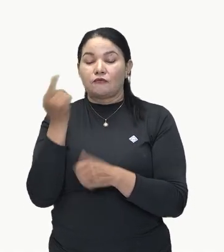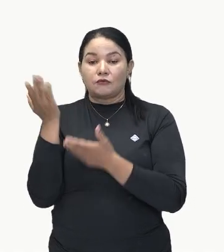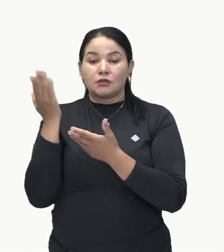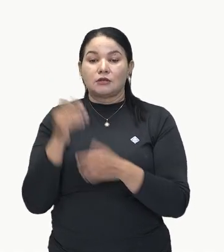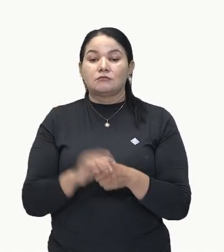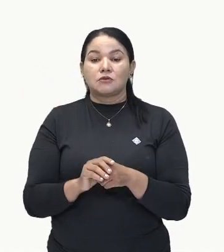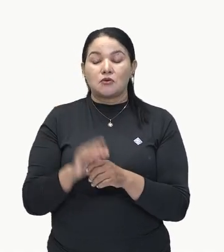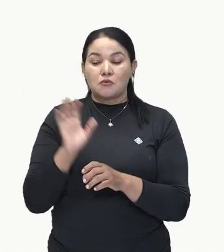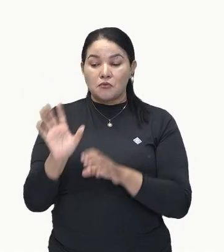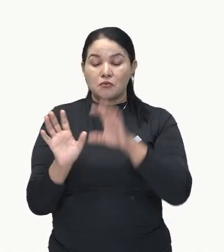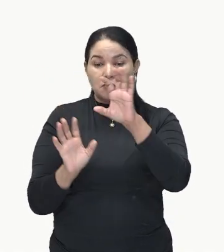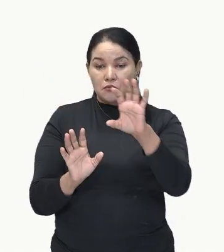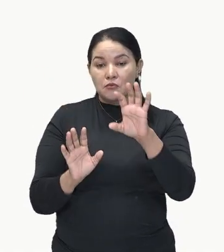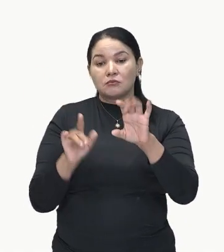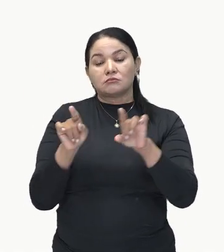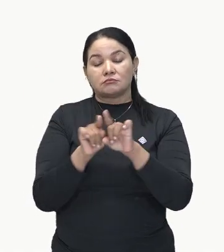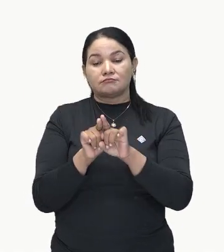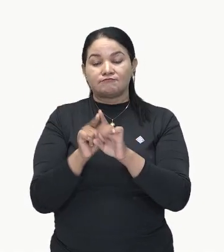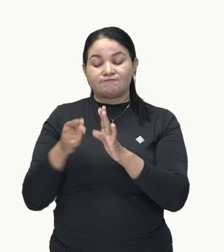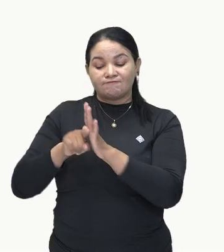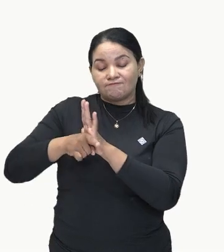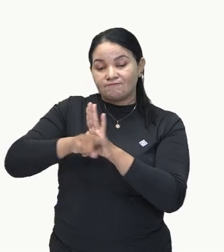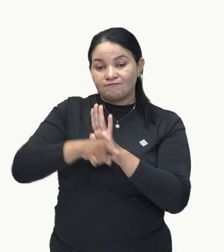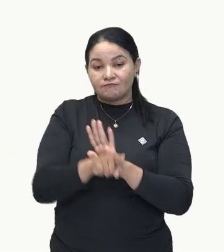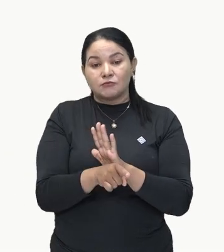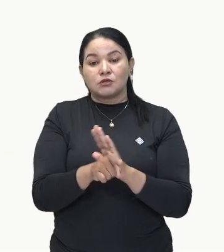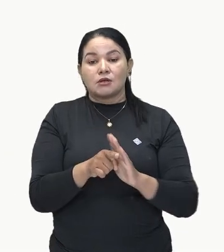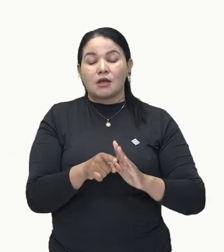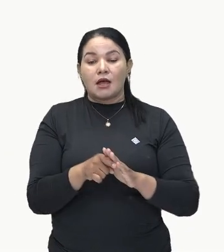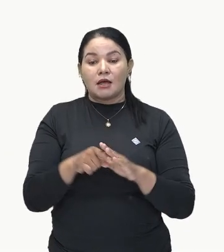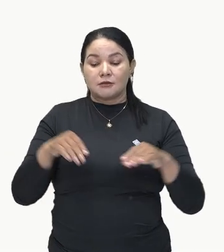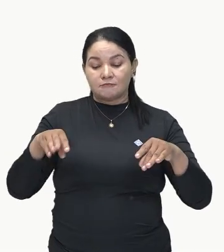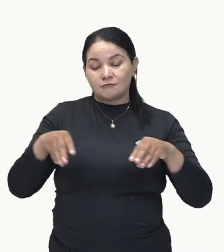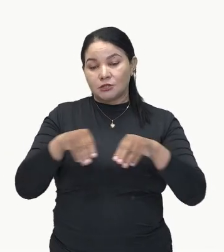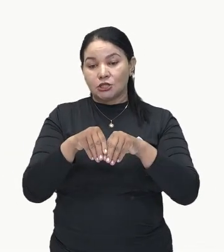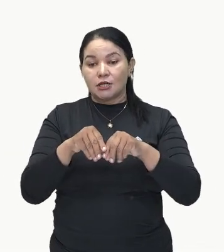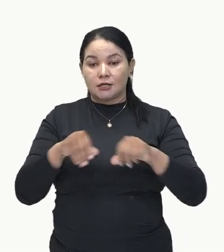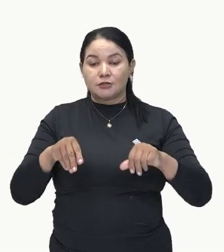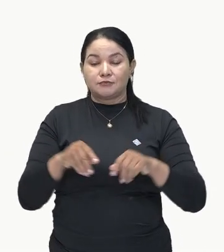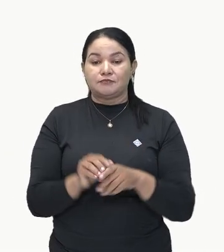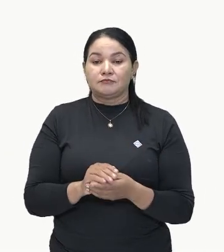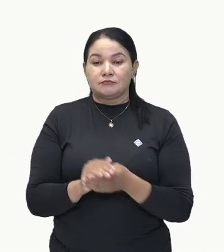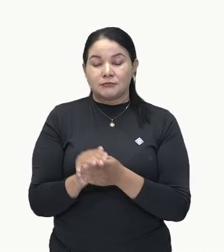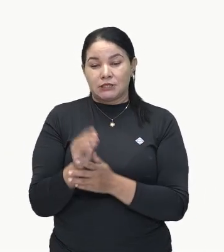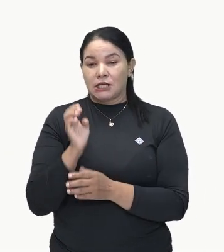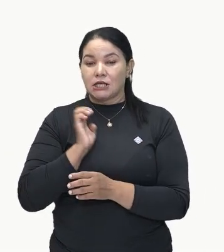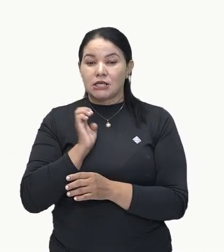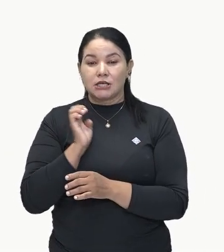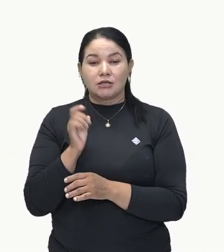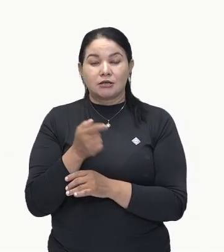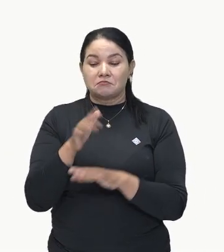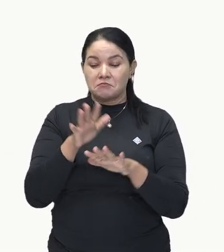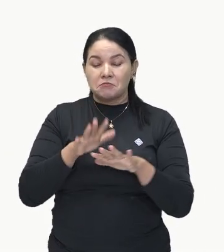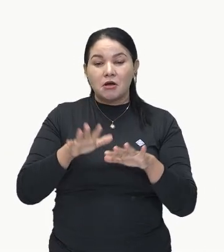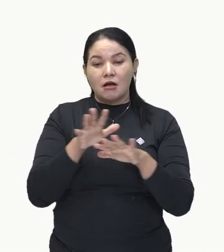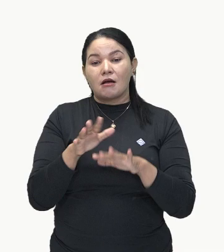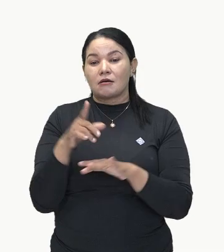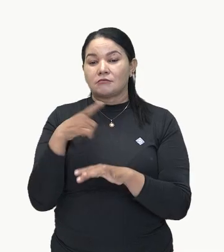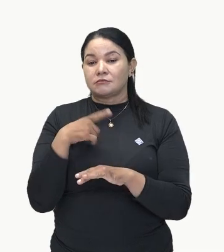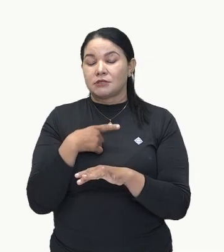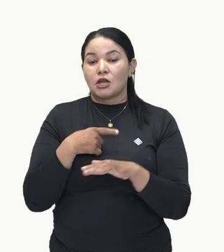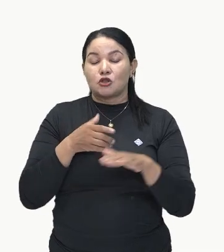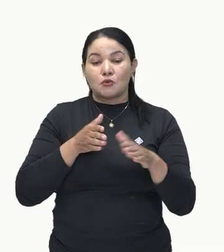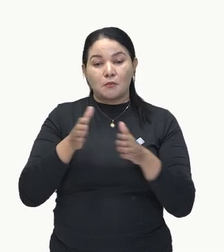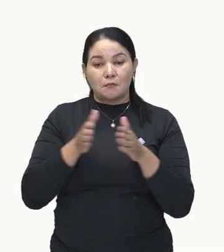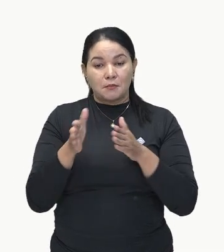Grandes Lagos, tá? Então, são áreas, gente, muito ricas aqui, principalmente no período lá